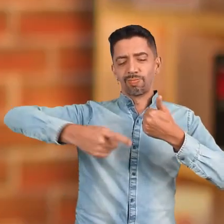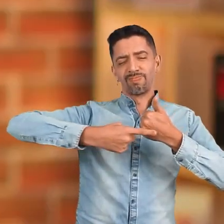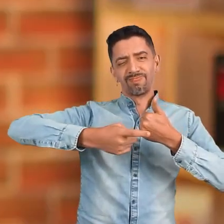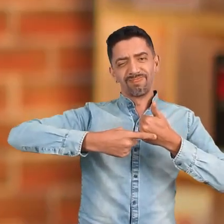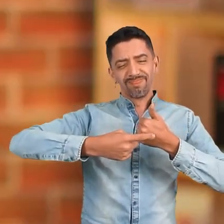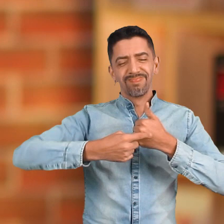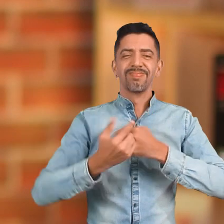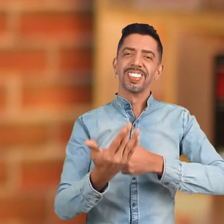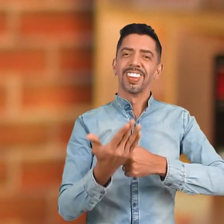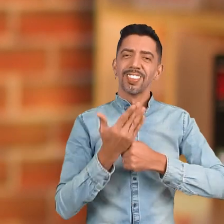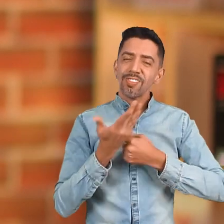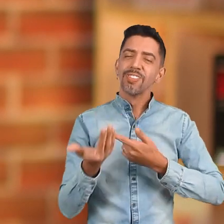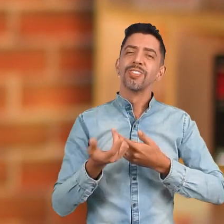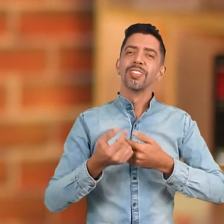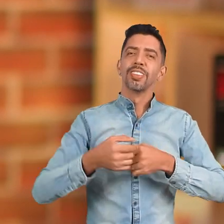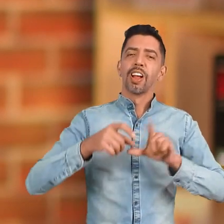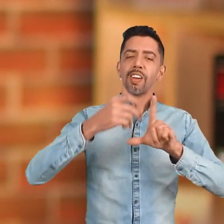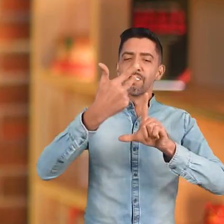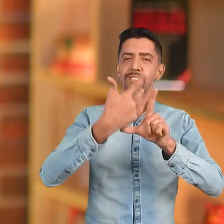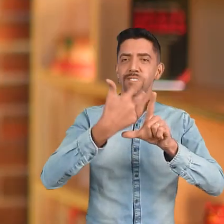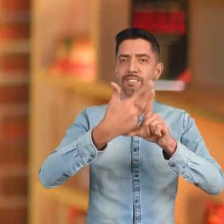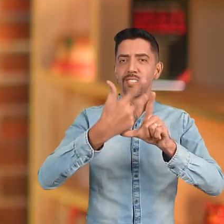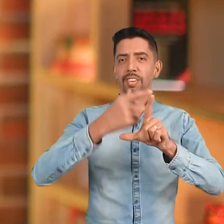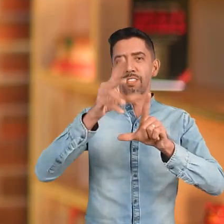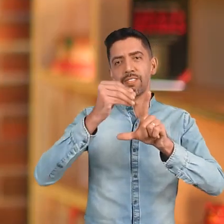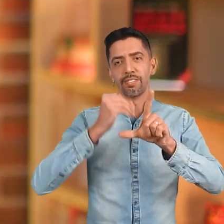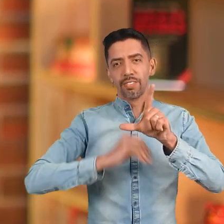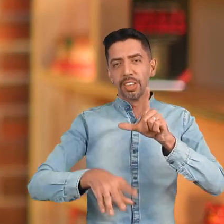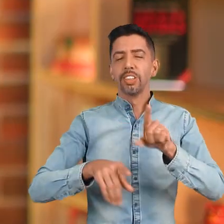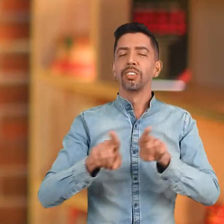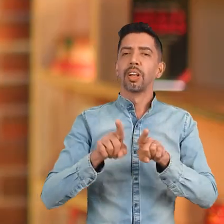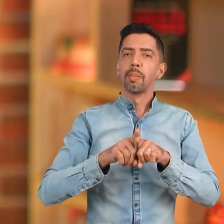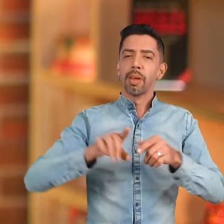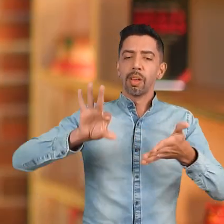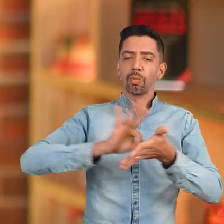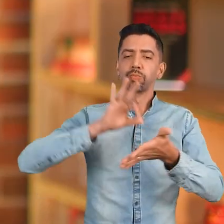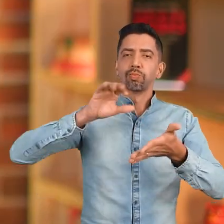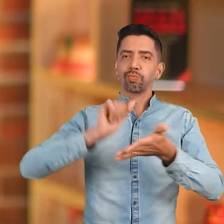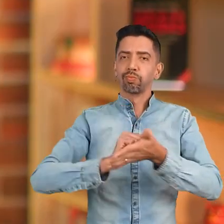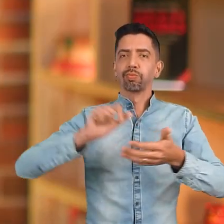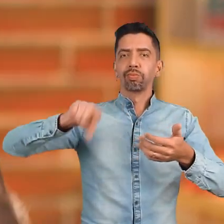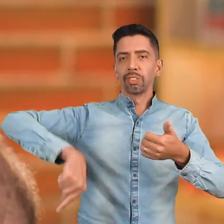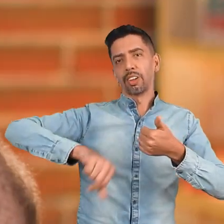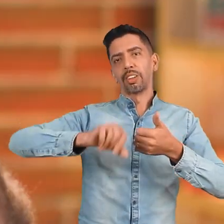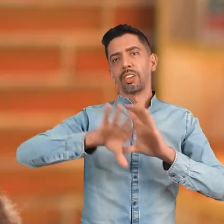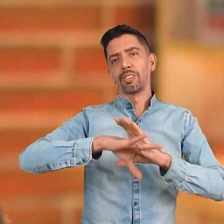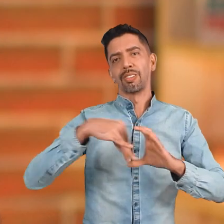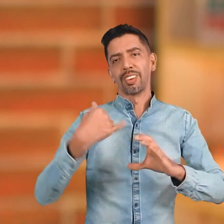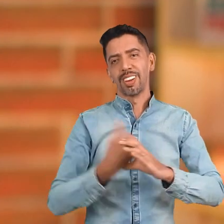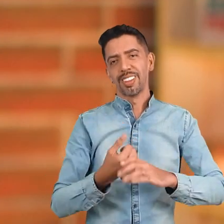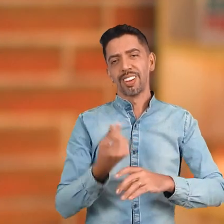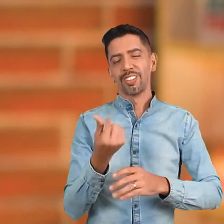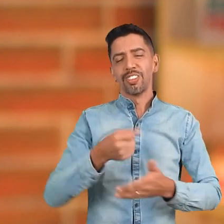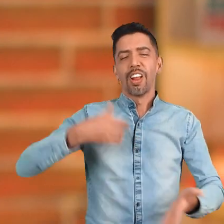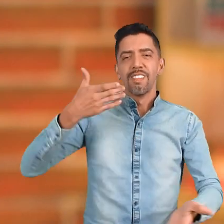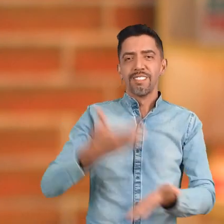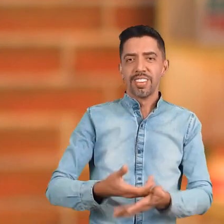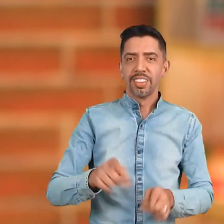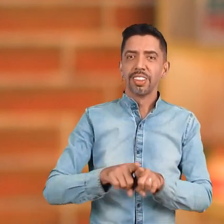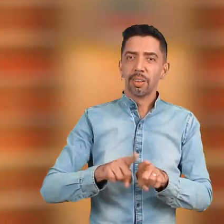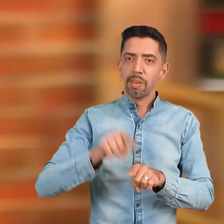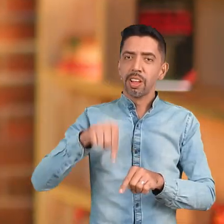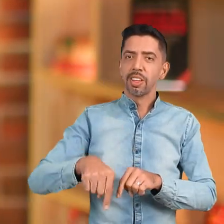se inscreva no canal Dinheiro à Vista. É o canal da educação do comportamento financeiro, da sua verdade